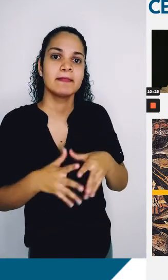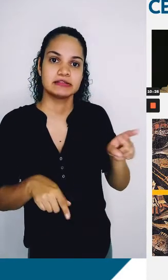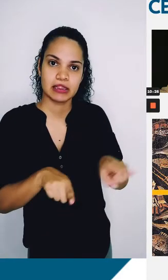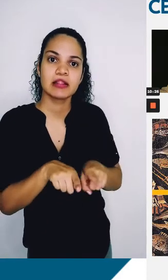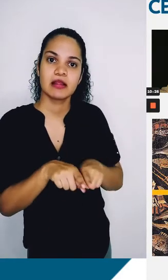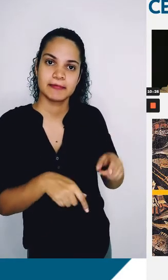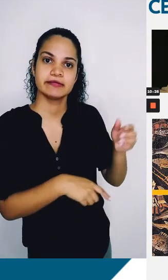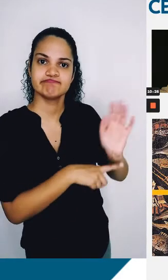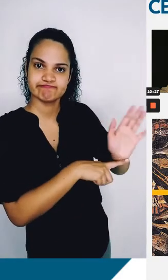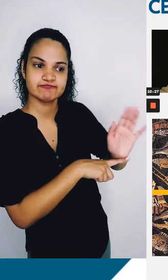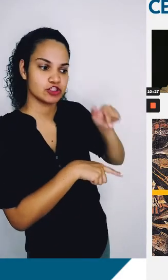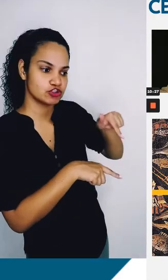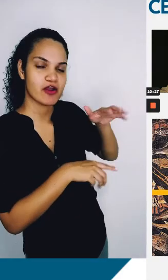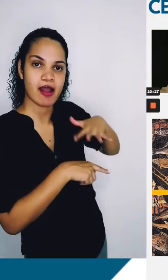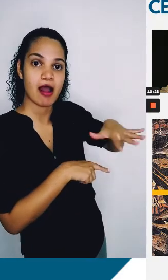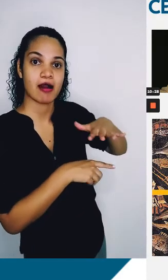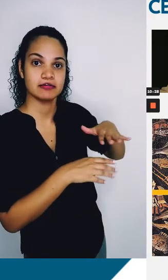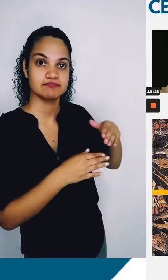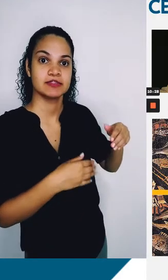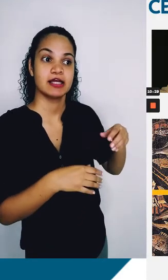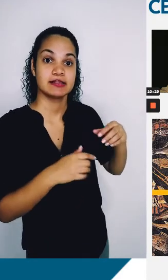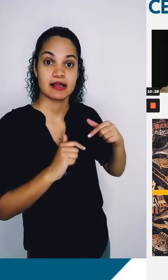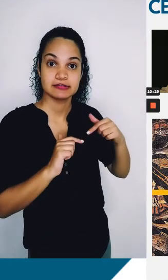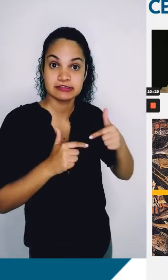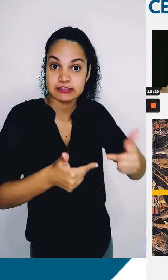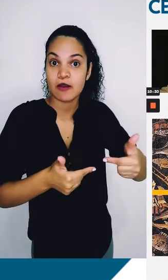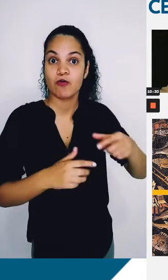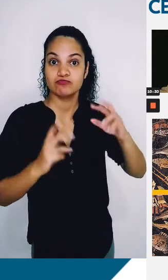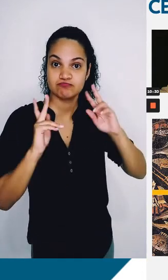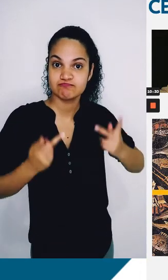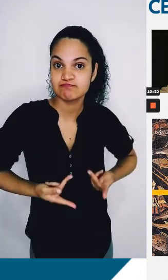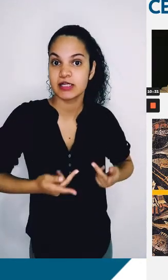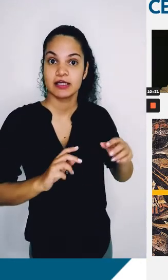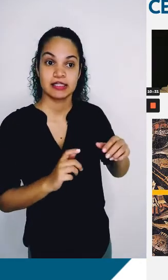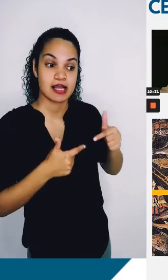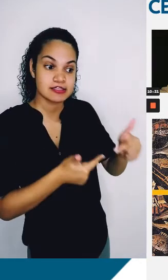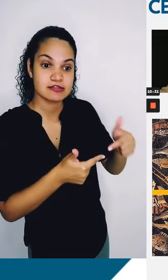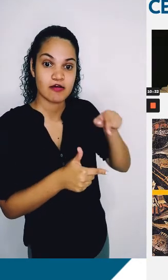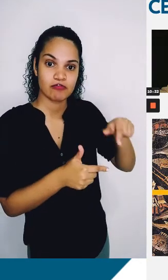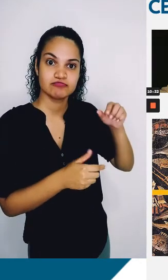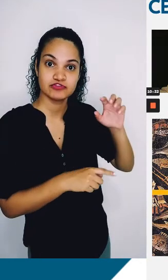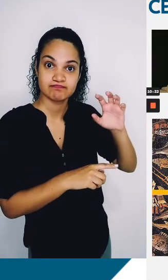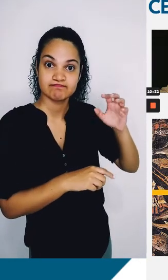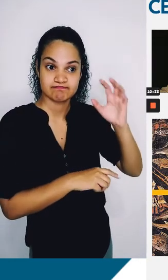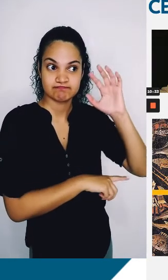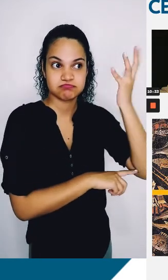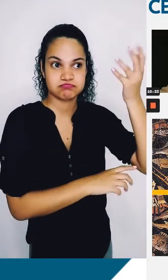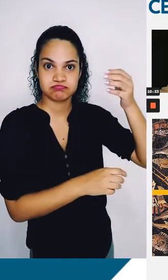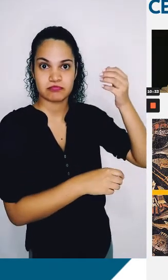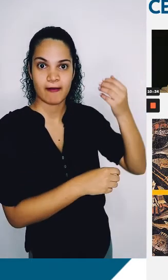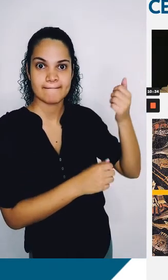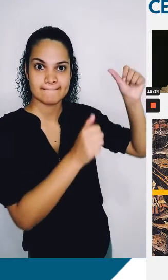alguns vídeos no nosso canal que a gente discute essas relações mais amplas da ação do homem, a ação antrópica sobre a qualidade do meio